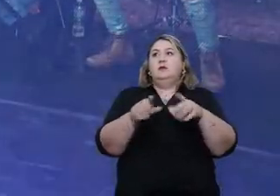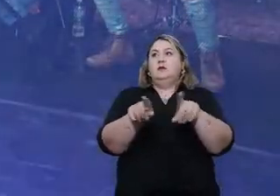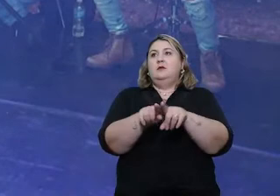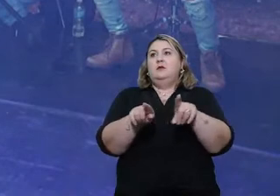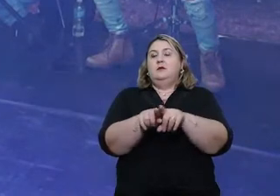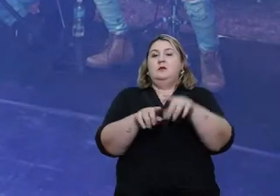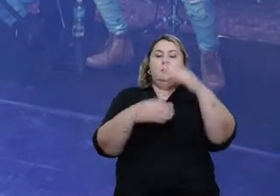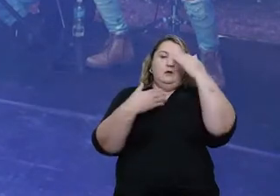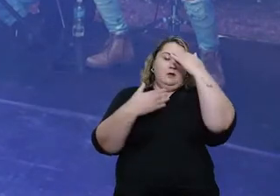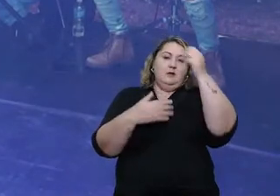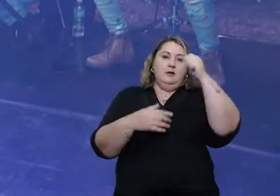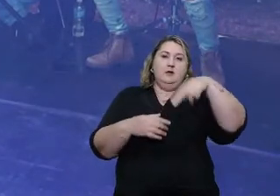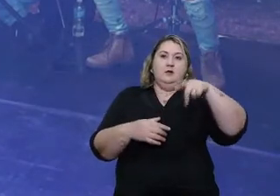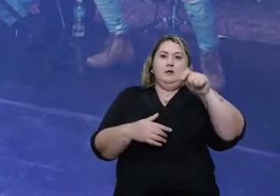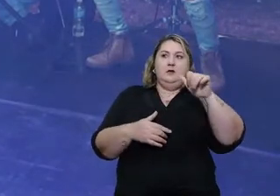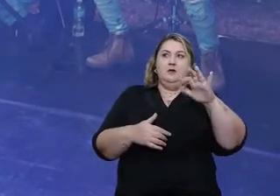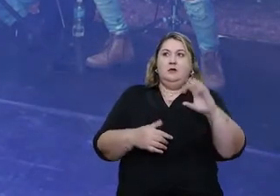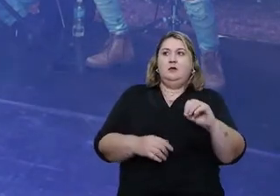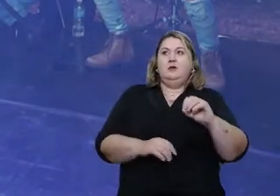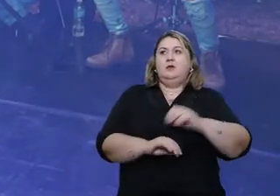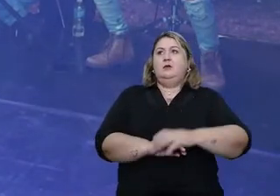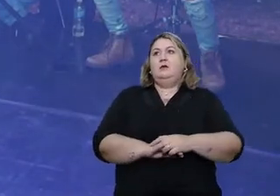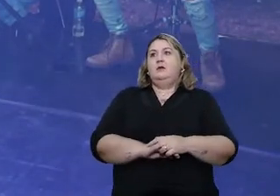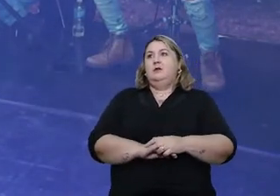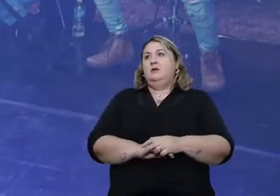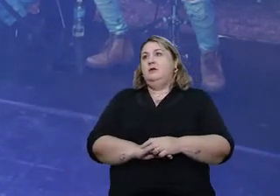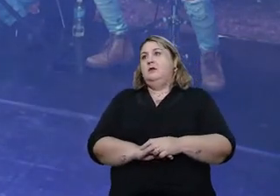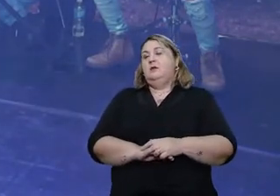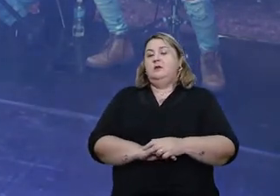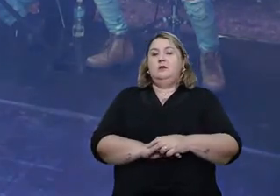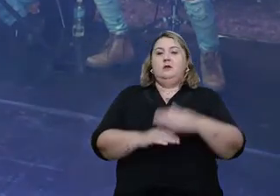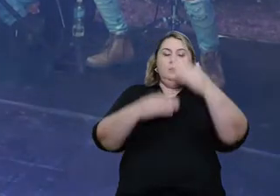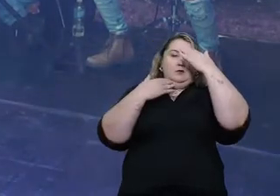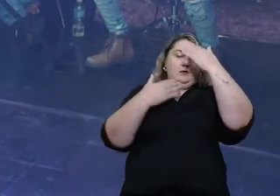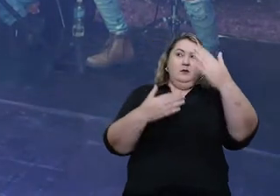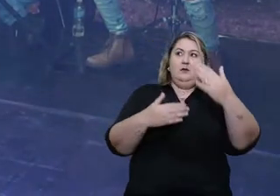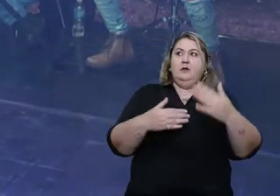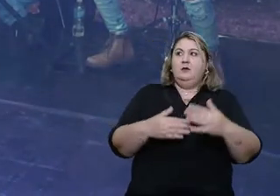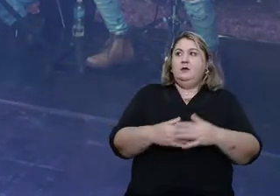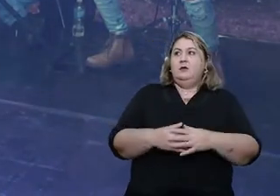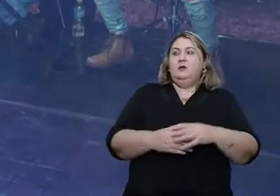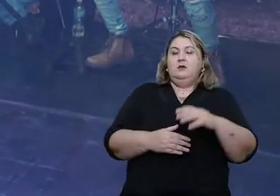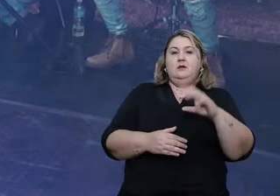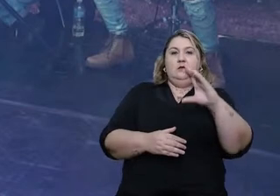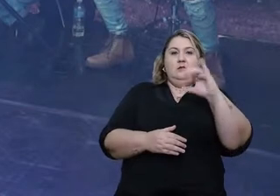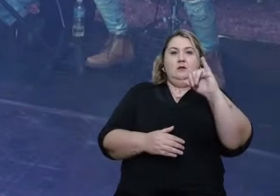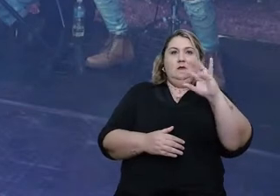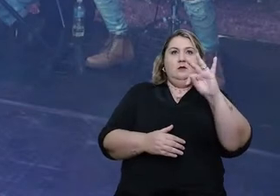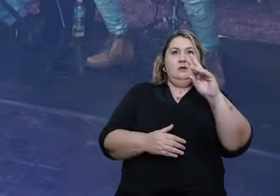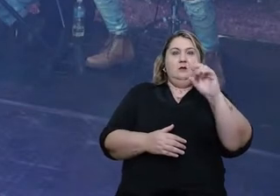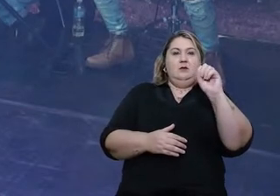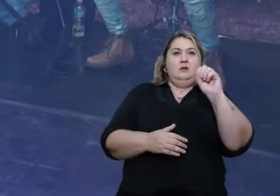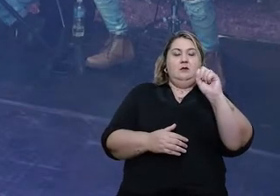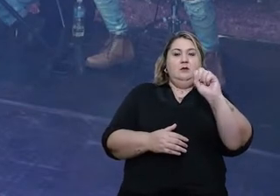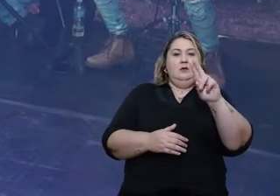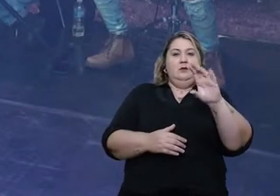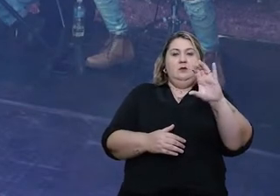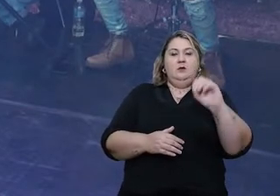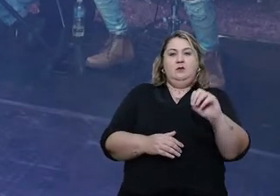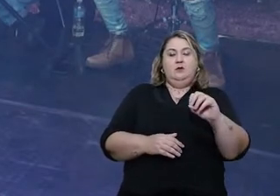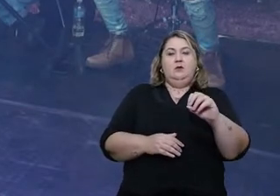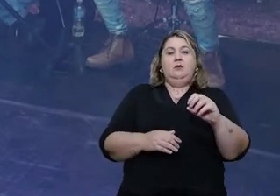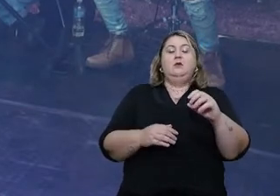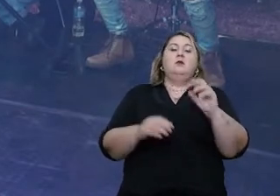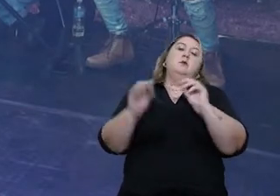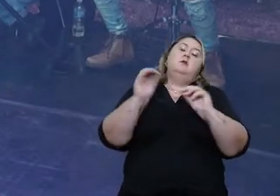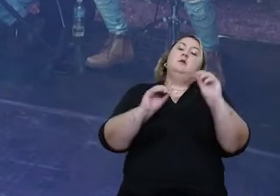obrigada, Ângelo. Foi um prazer dividir aqui o palco com você. Obrigada a toda a produção, obrigado ao pessoal da Citrosuco também. Um beijo grande no coração